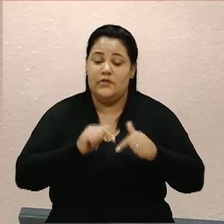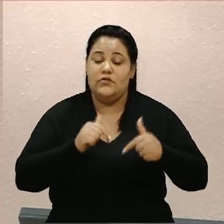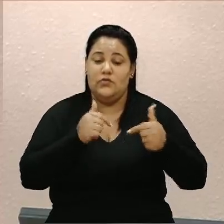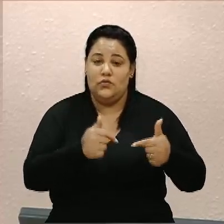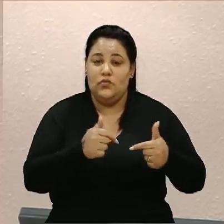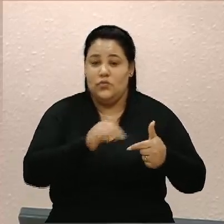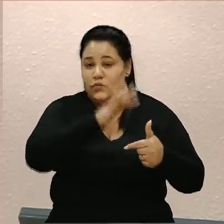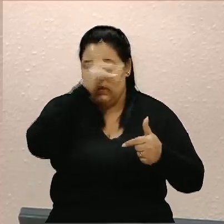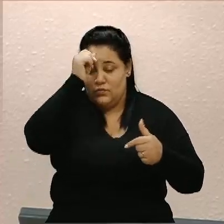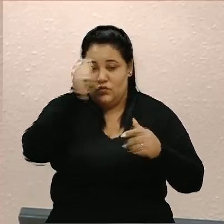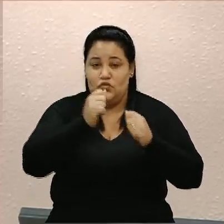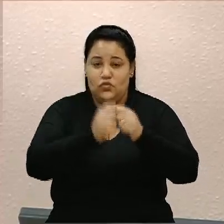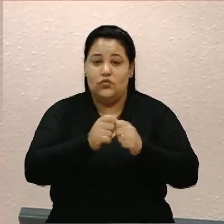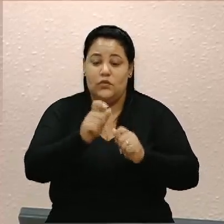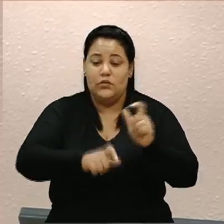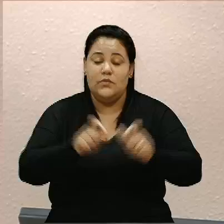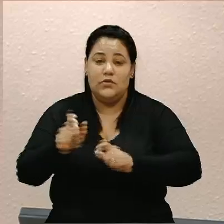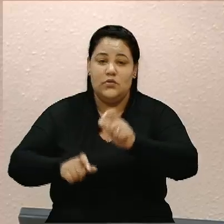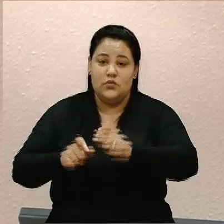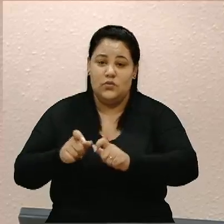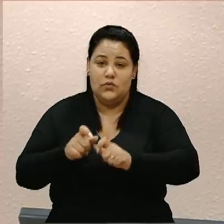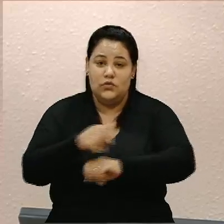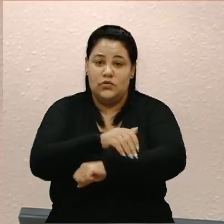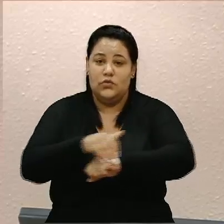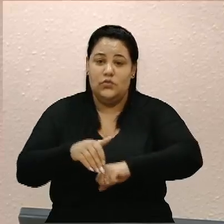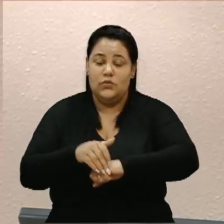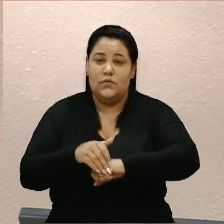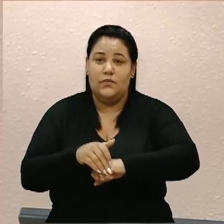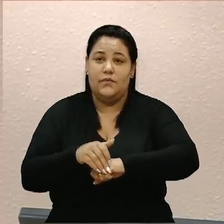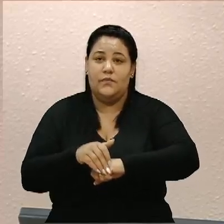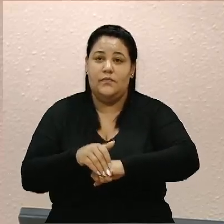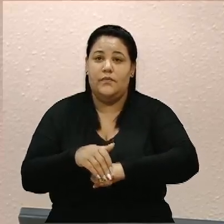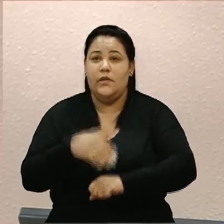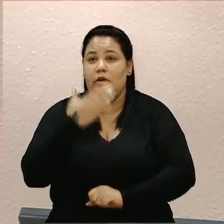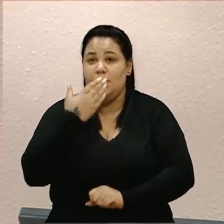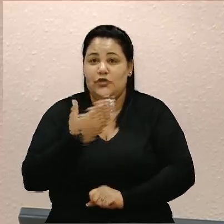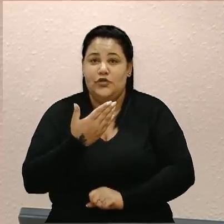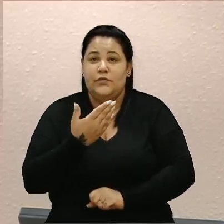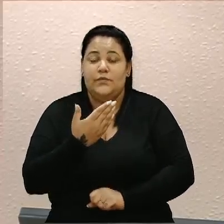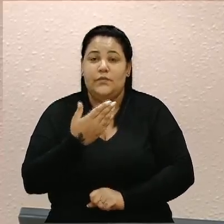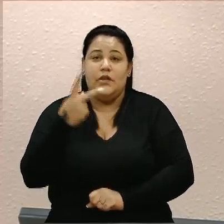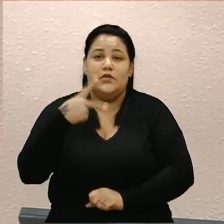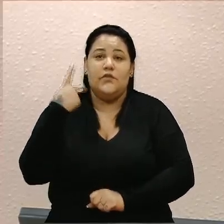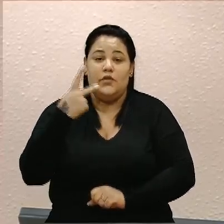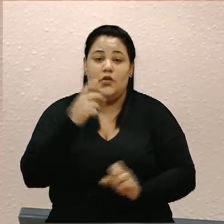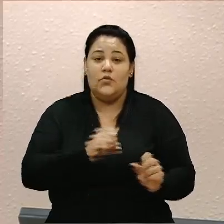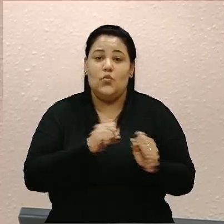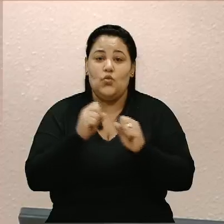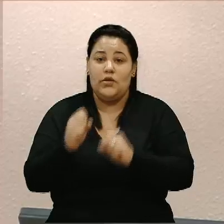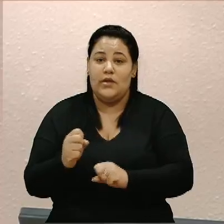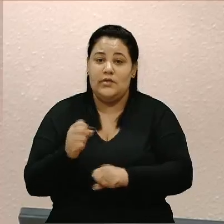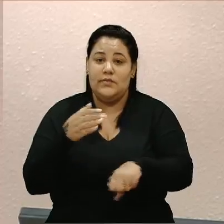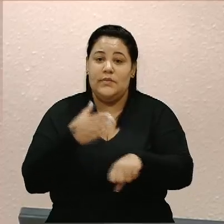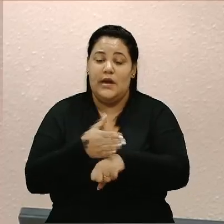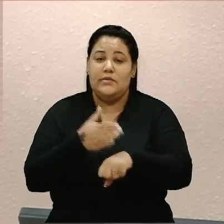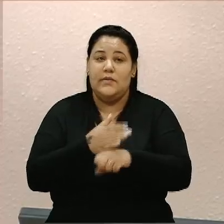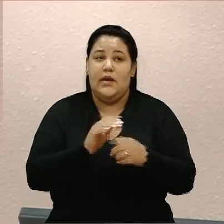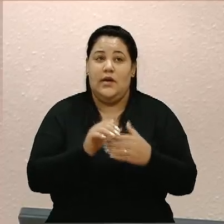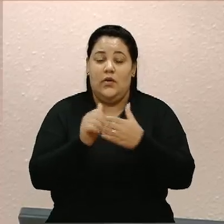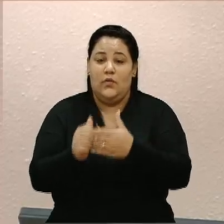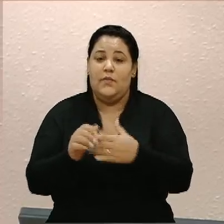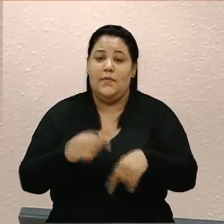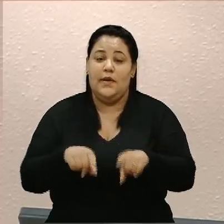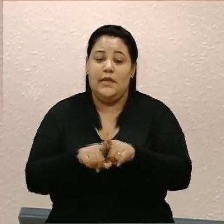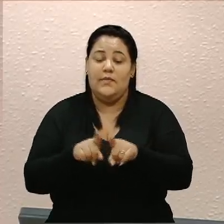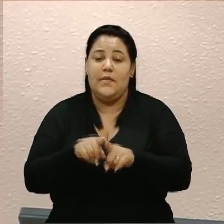com as pessoas em situação de rua. Então, me coloquei à disposição, pedi para que os vereadores pudessem ser inseridos para que a gente pudesse acompanhar, para